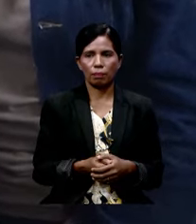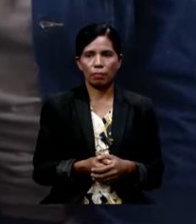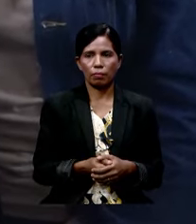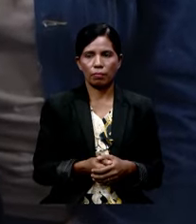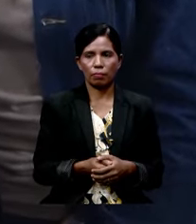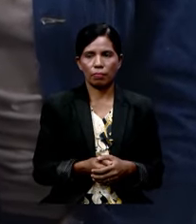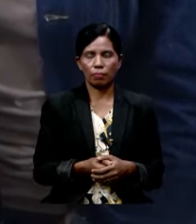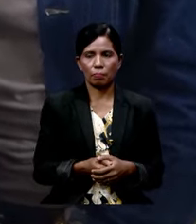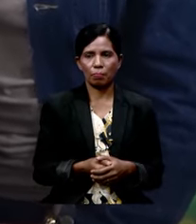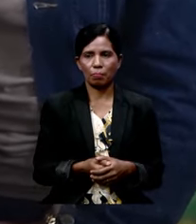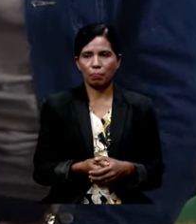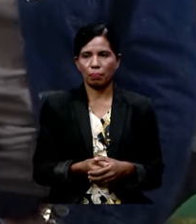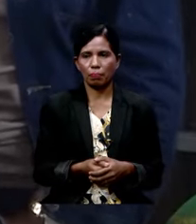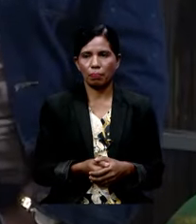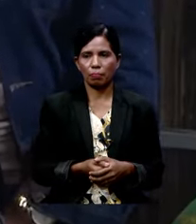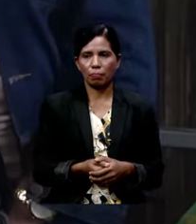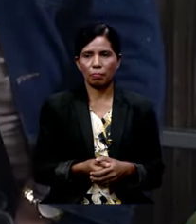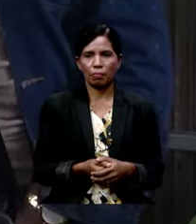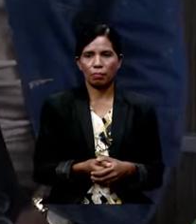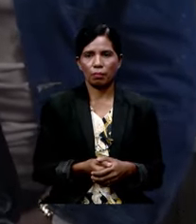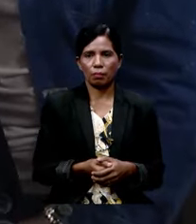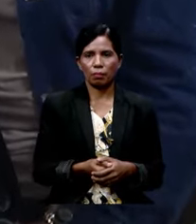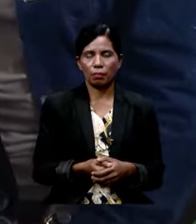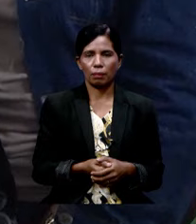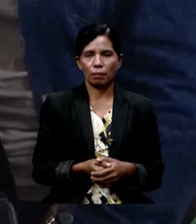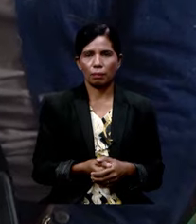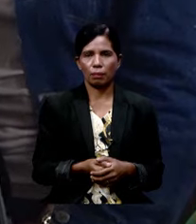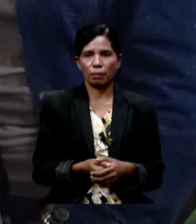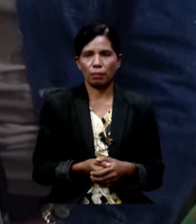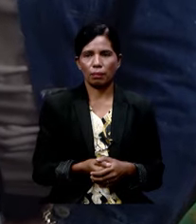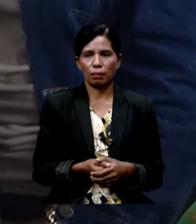Ya oxicau como i an mole, meu cau.